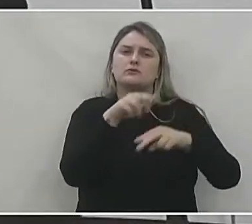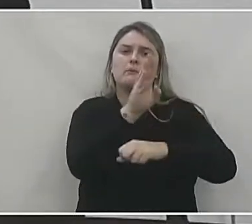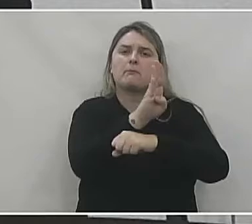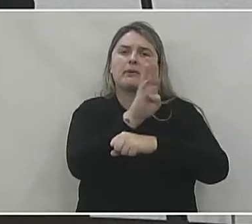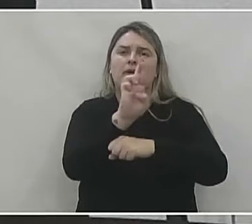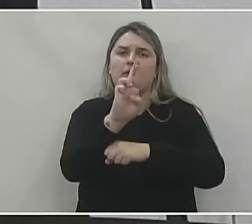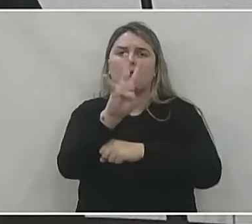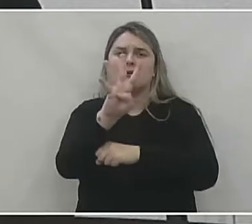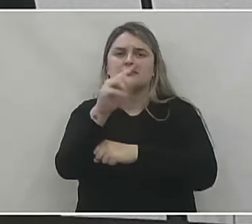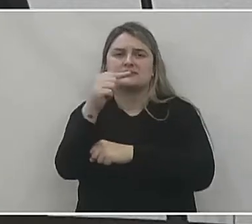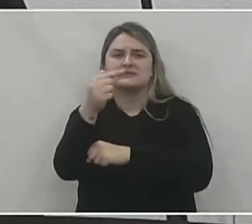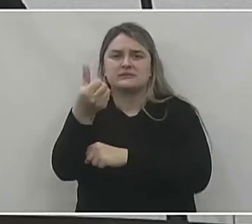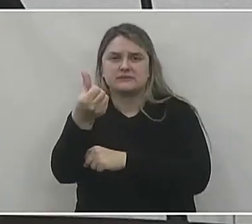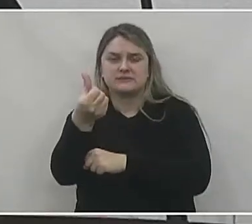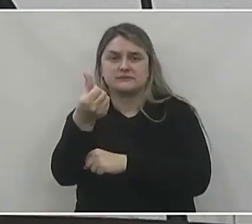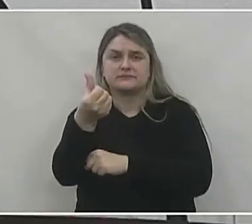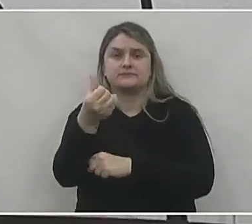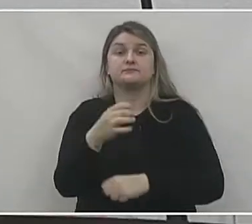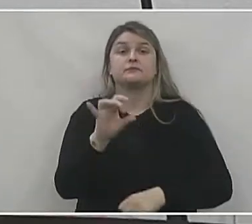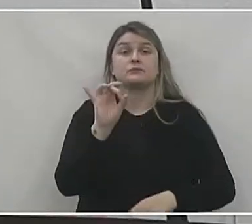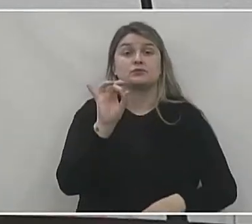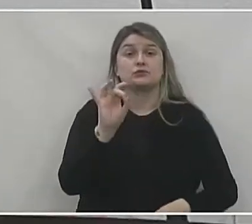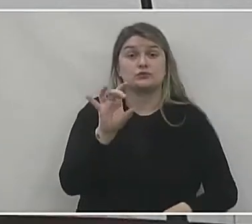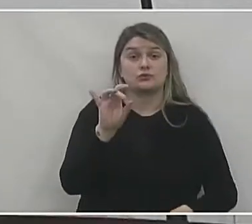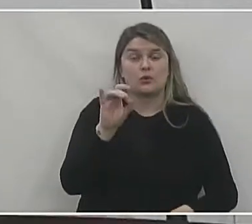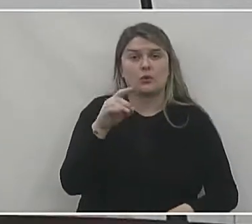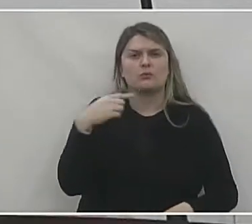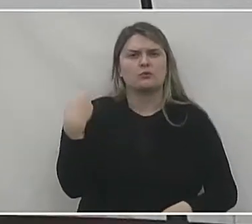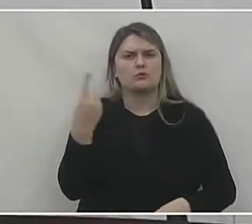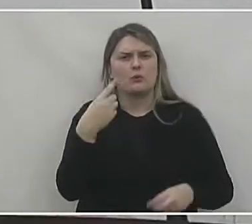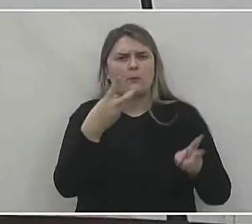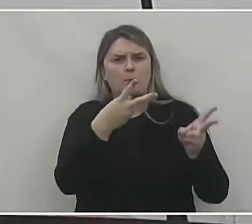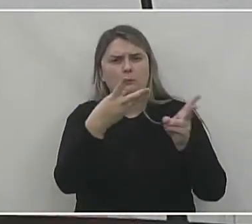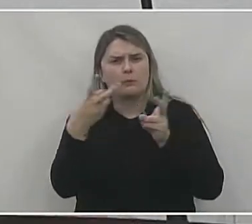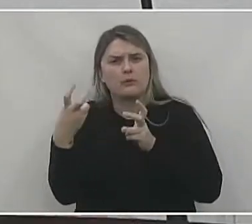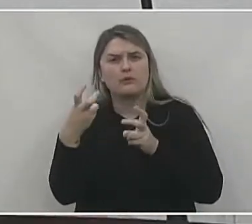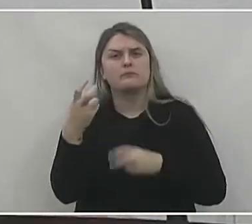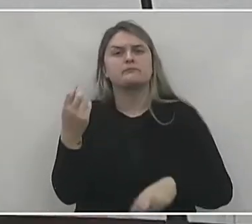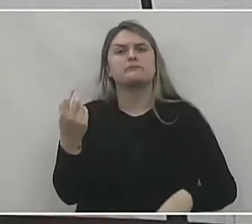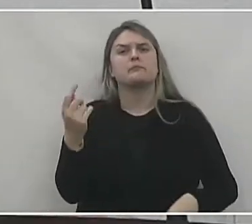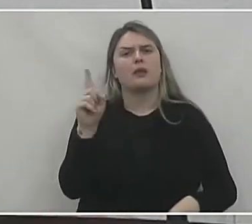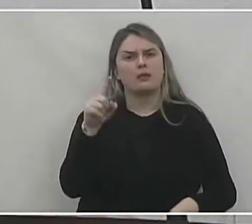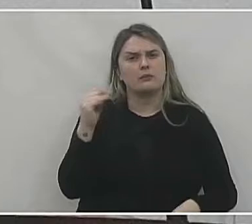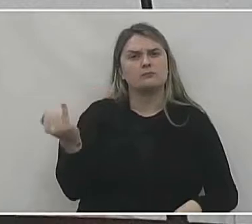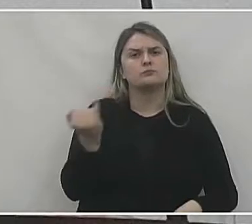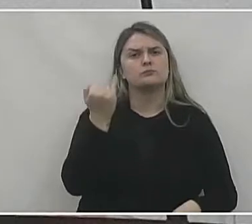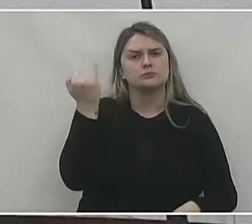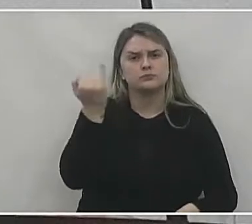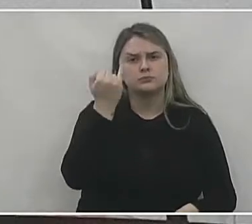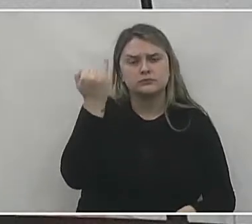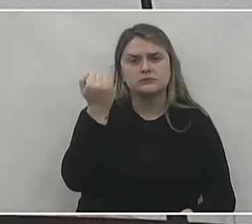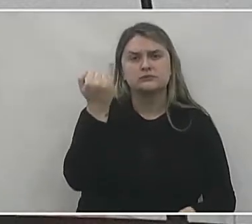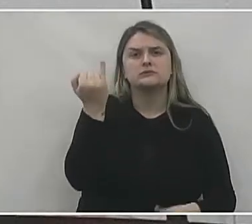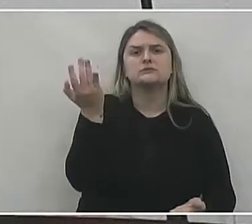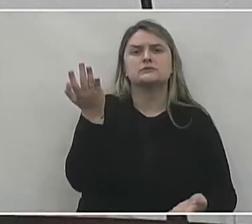476. E só para que a gente observe a importância que tem